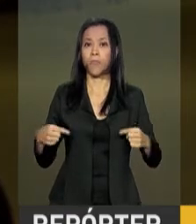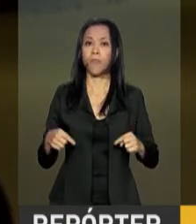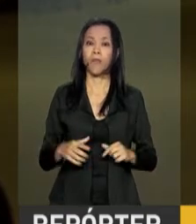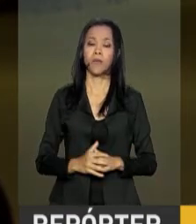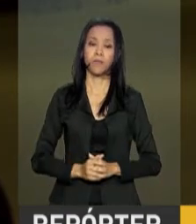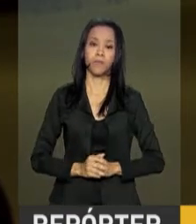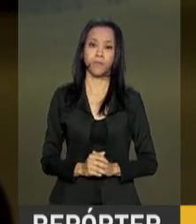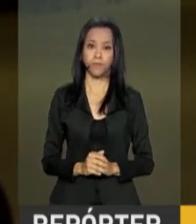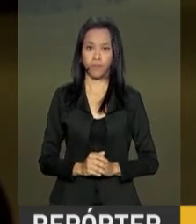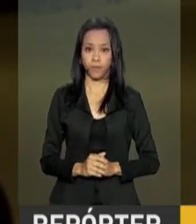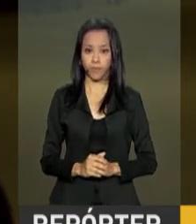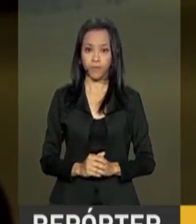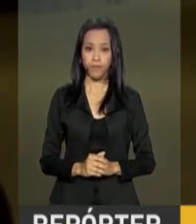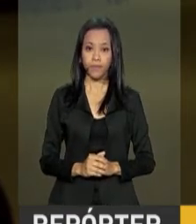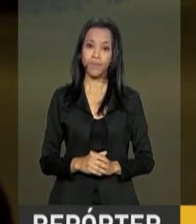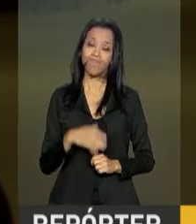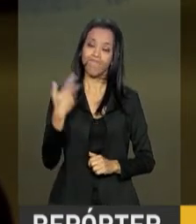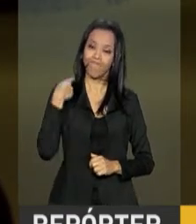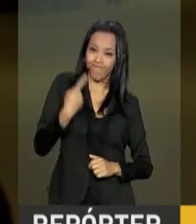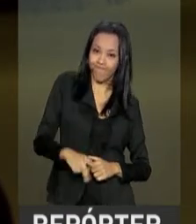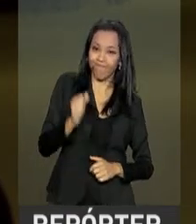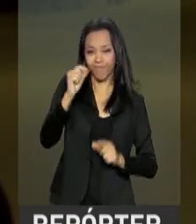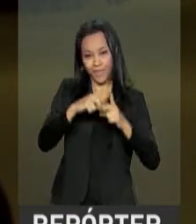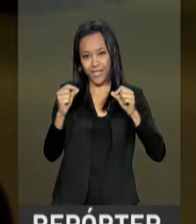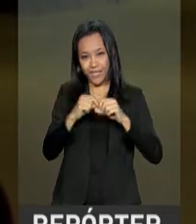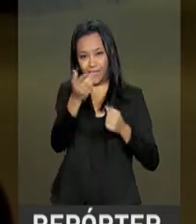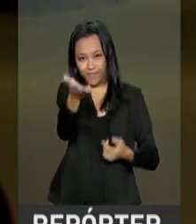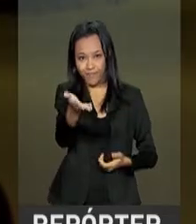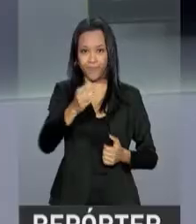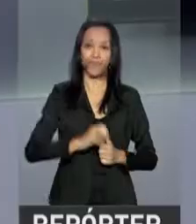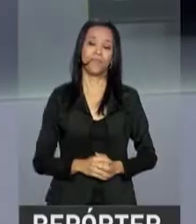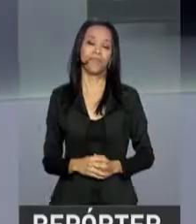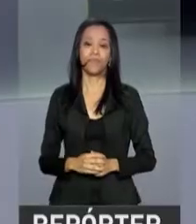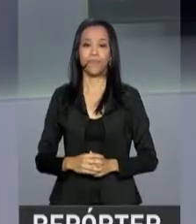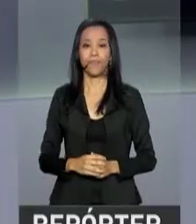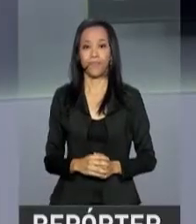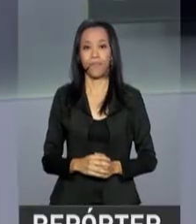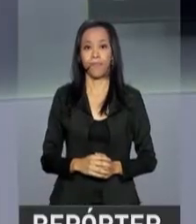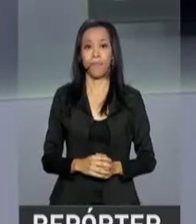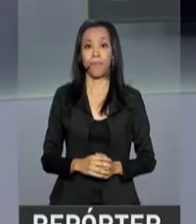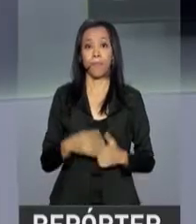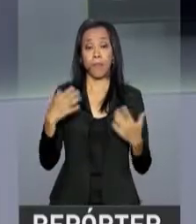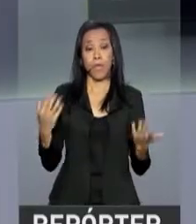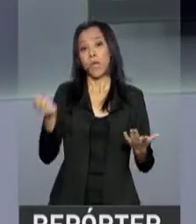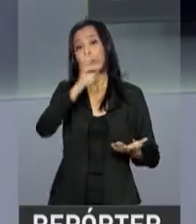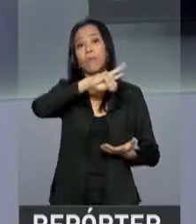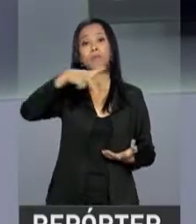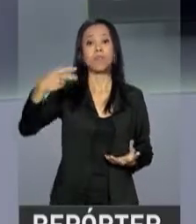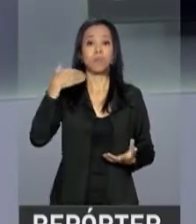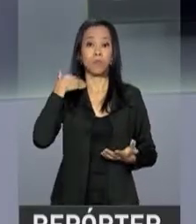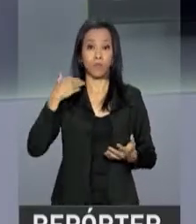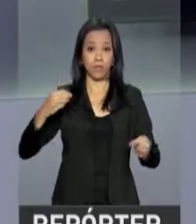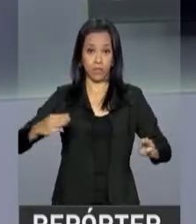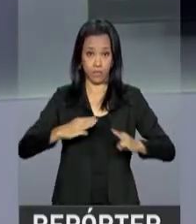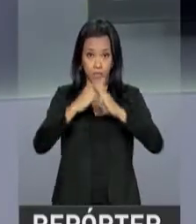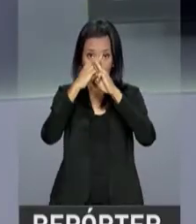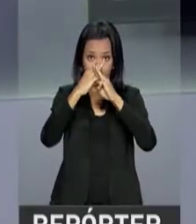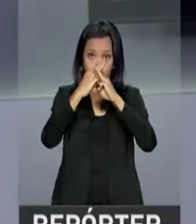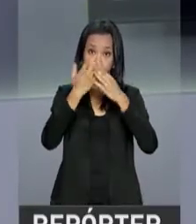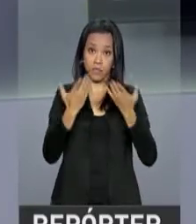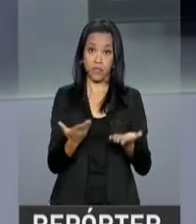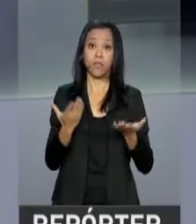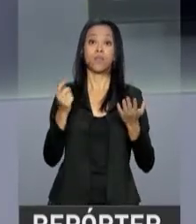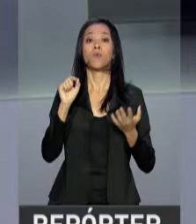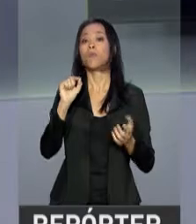ponto gov.br de brasília raíssa lopes e o presidente da caixa econômica federal nelson